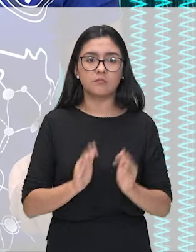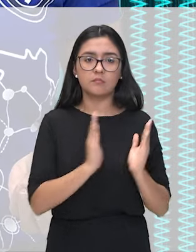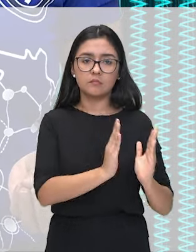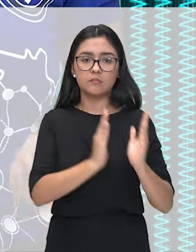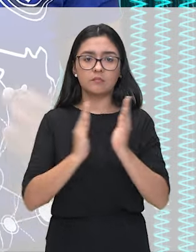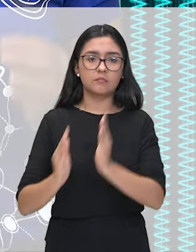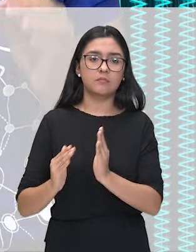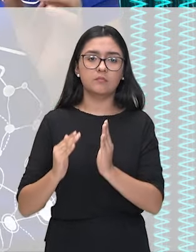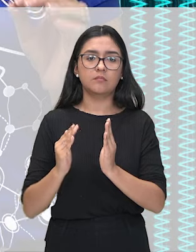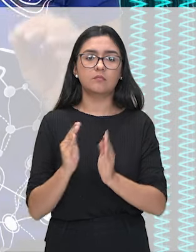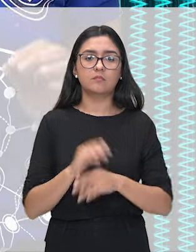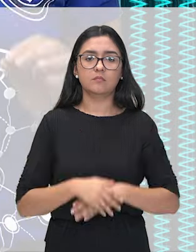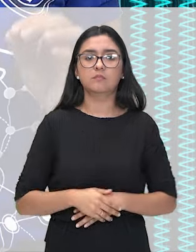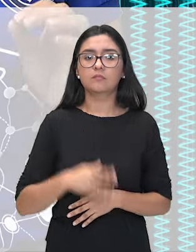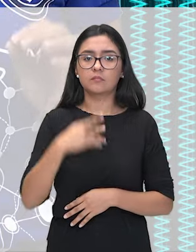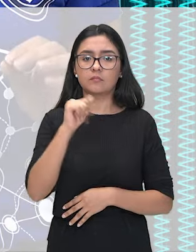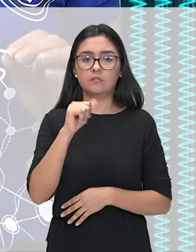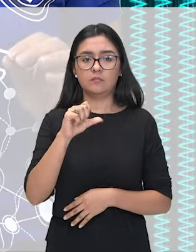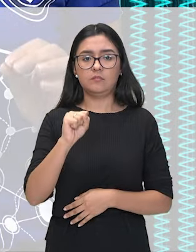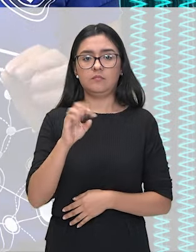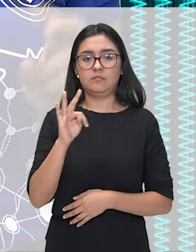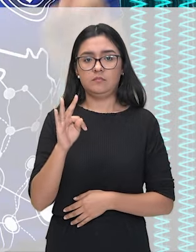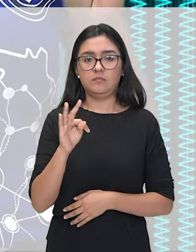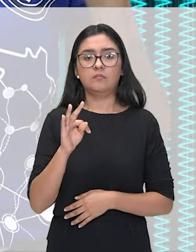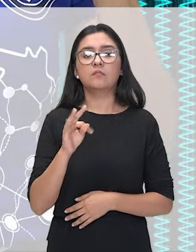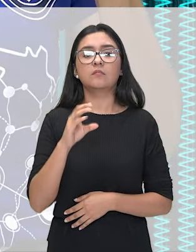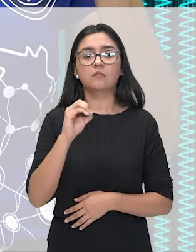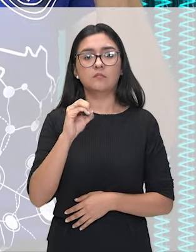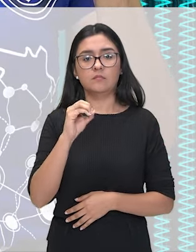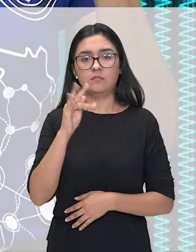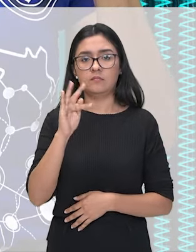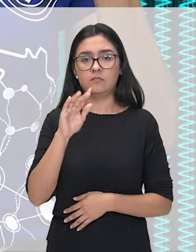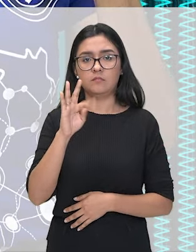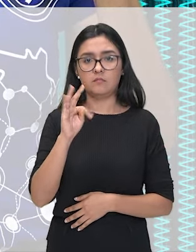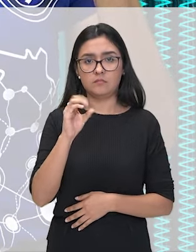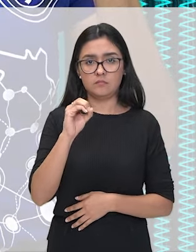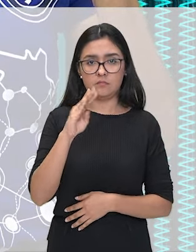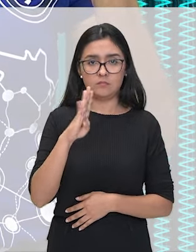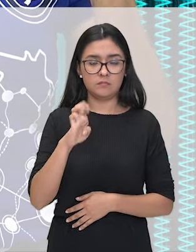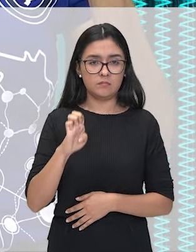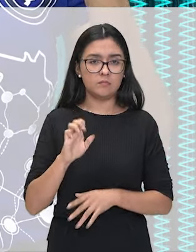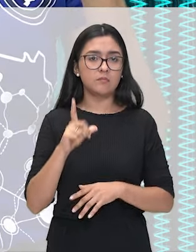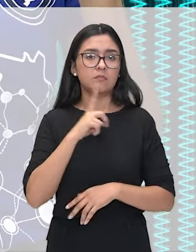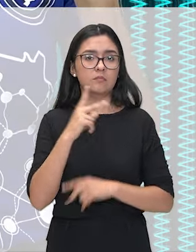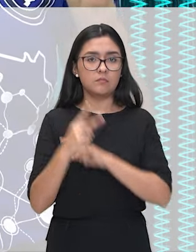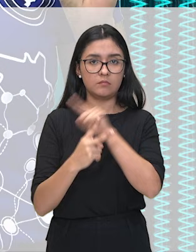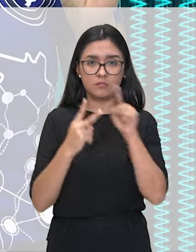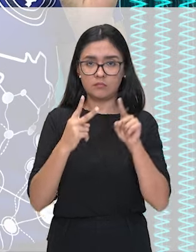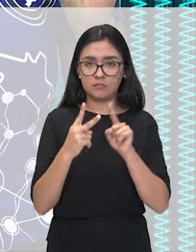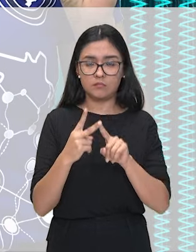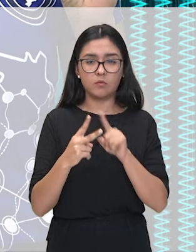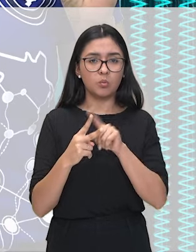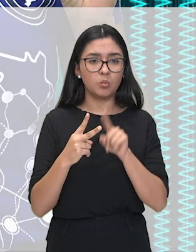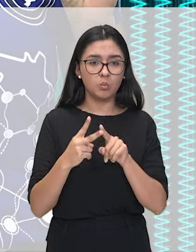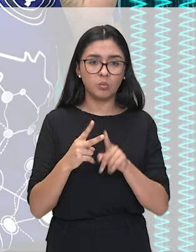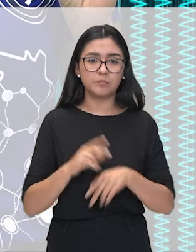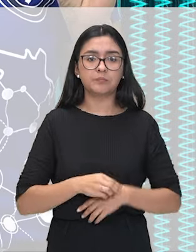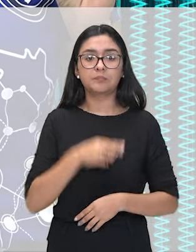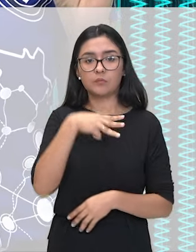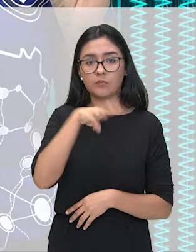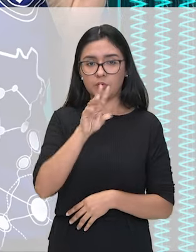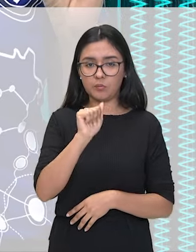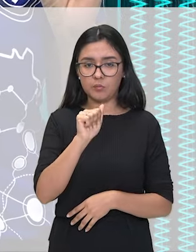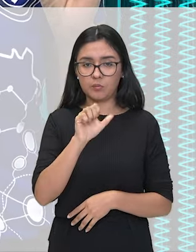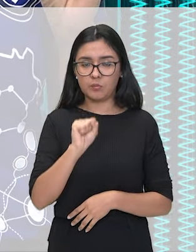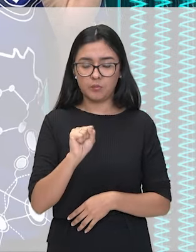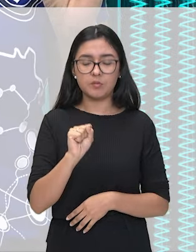to be passado do verbo to be que tem duas formas quais são primeira was